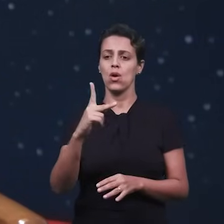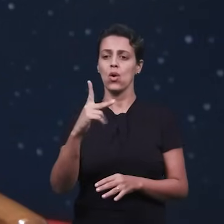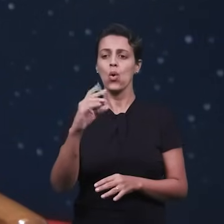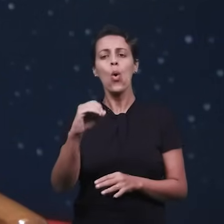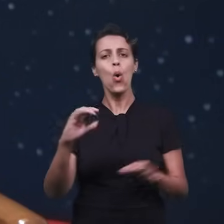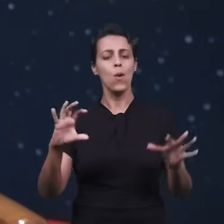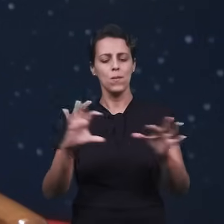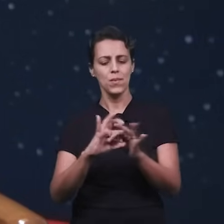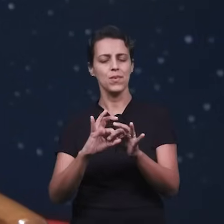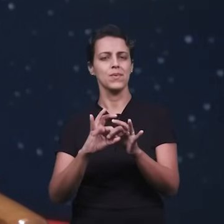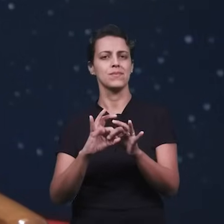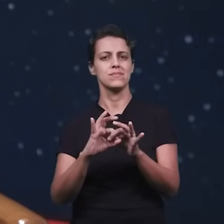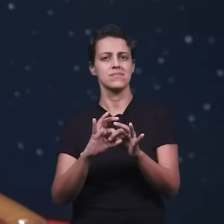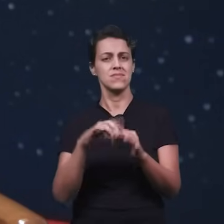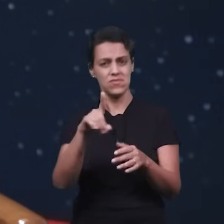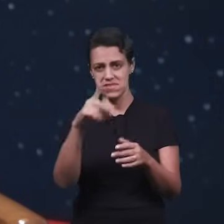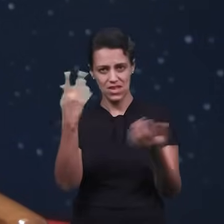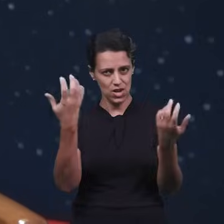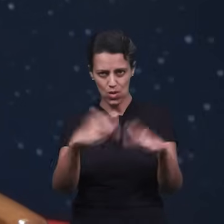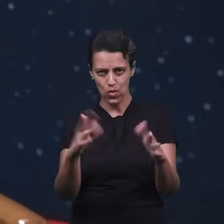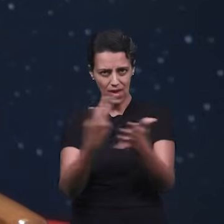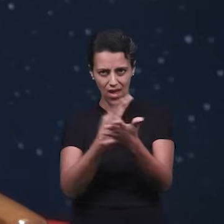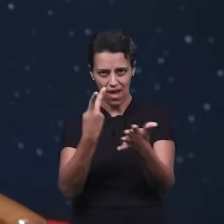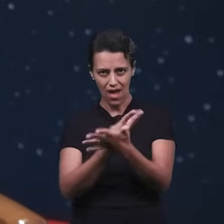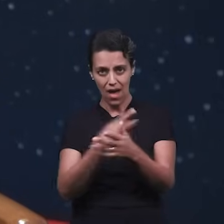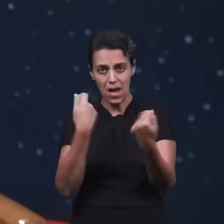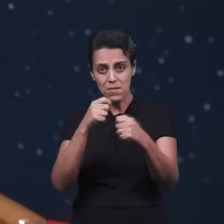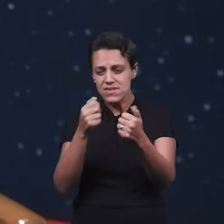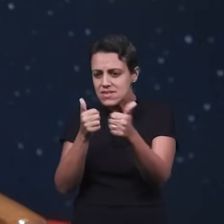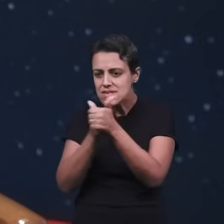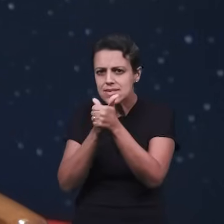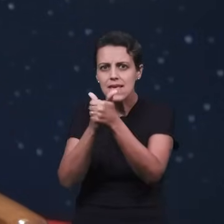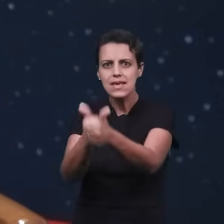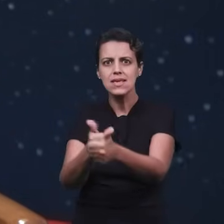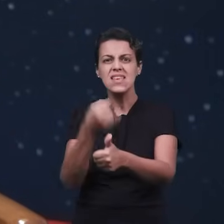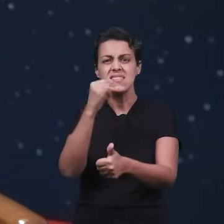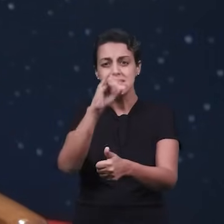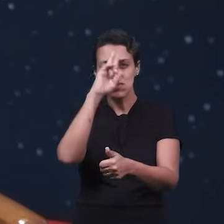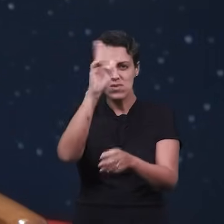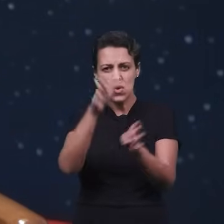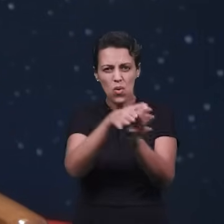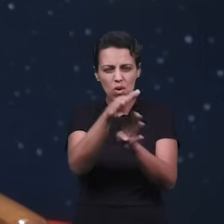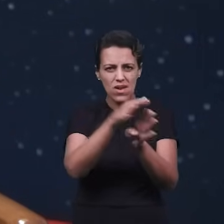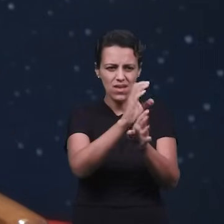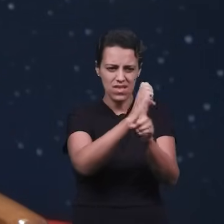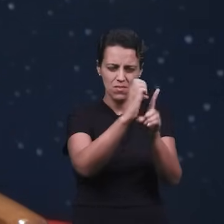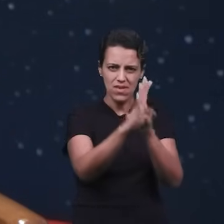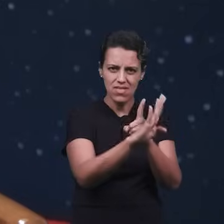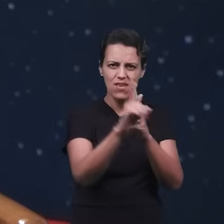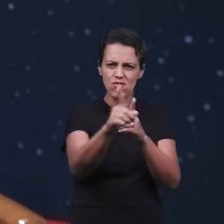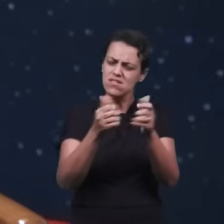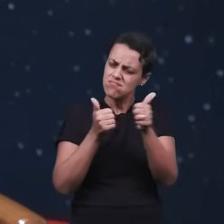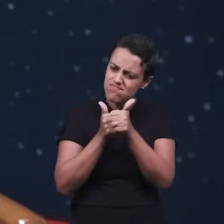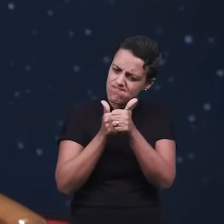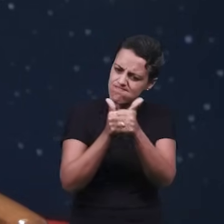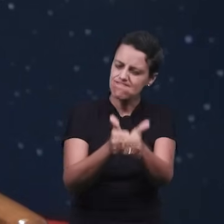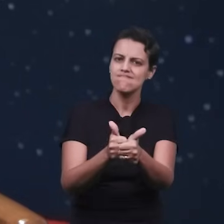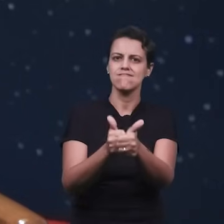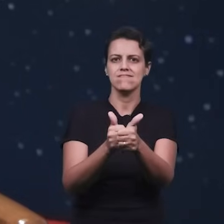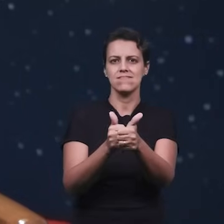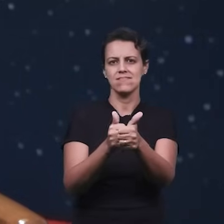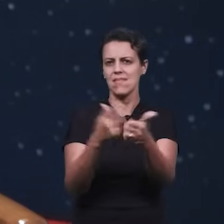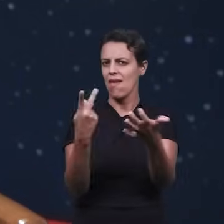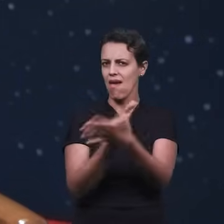quer errar? Siga o passo das ovelhas. O Senhor está orientando o quê? É EBD? Então, siga o passo das ovelhas que não tem